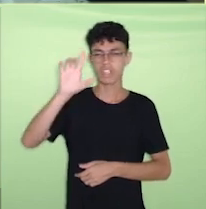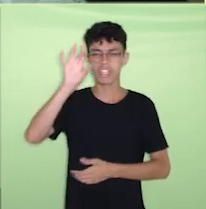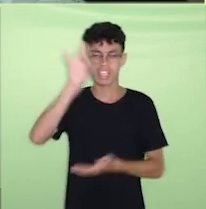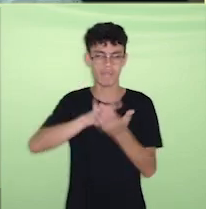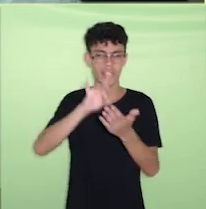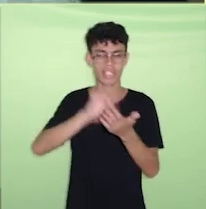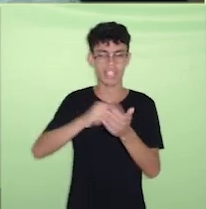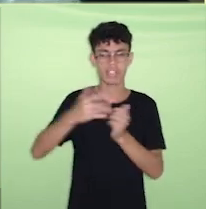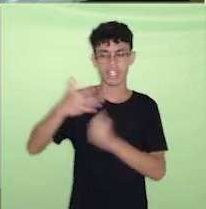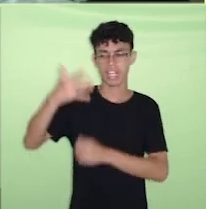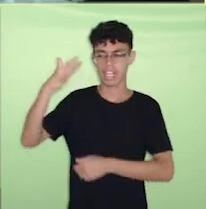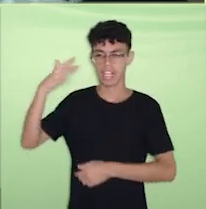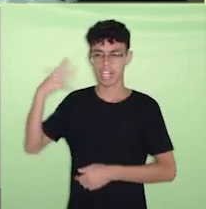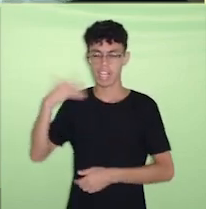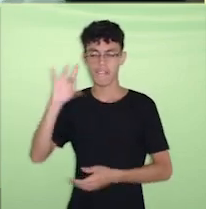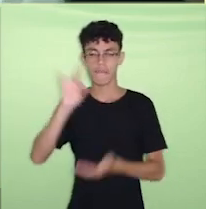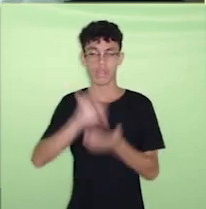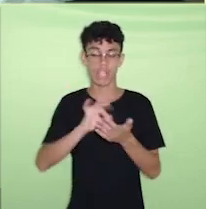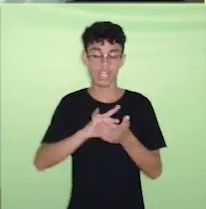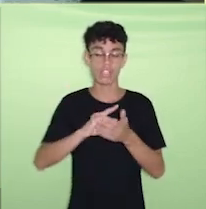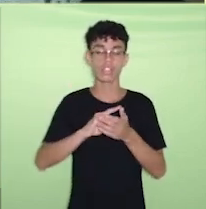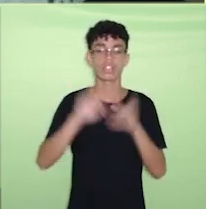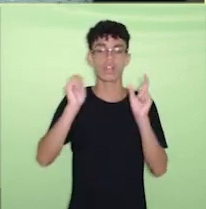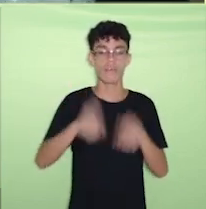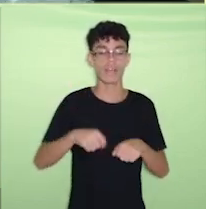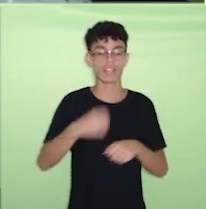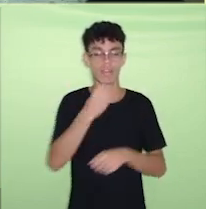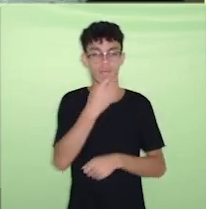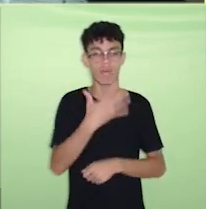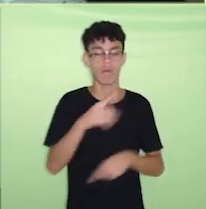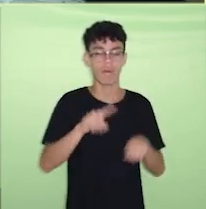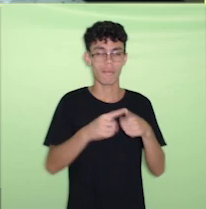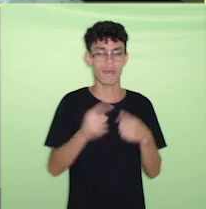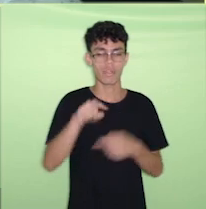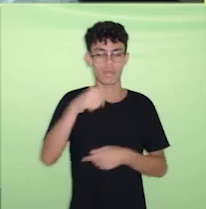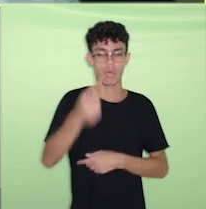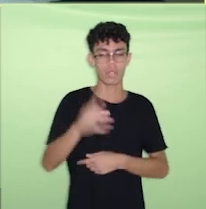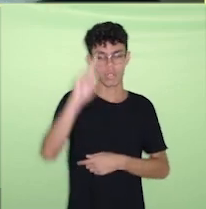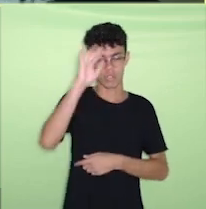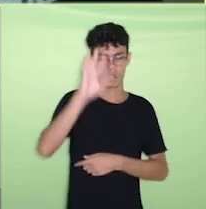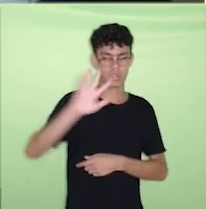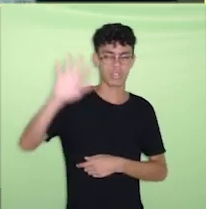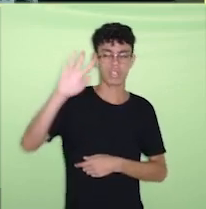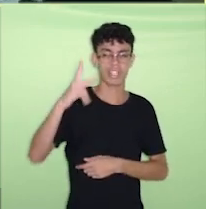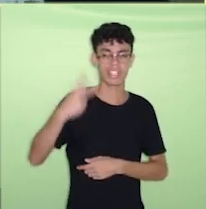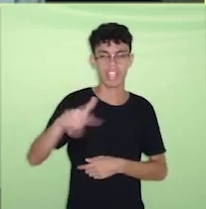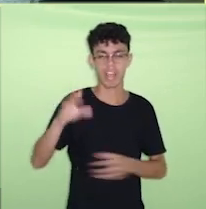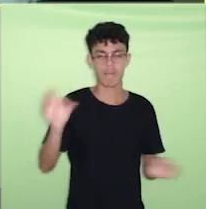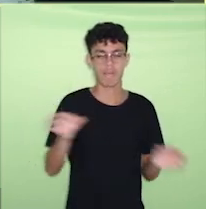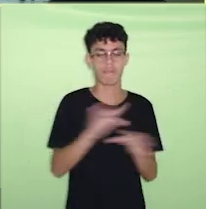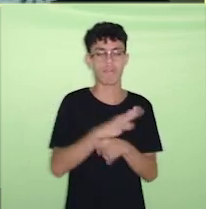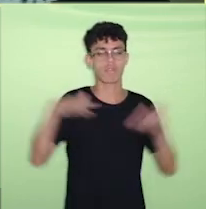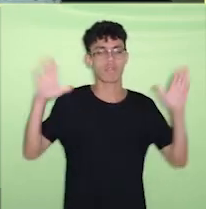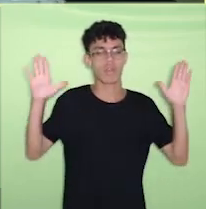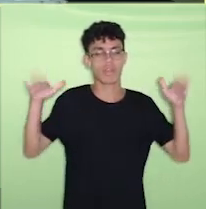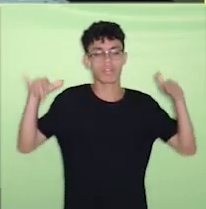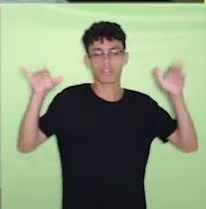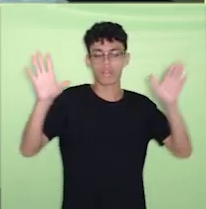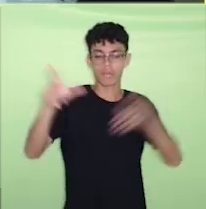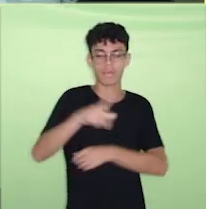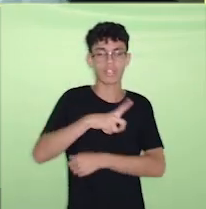era aquele, objetivo, concreto, eficiente. Mas este teu outro sonho, pronto para ter